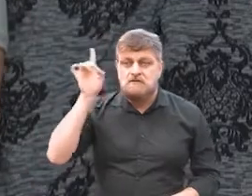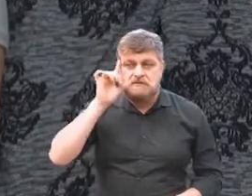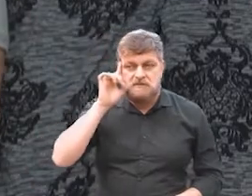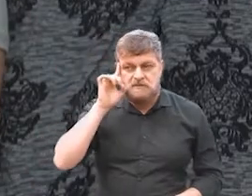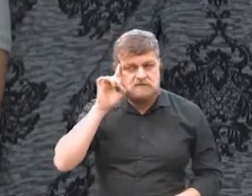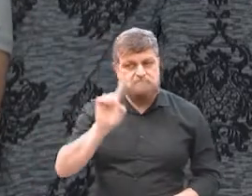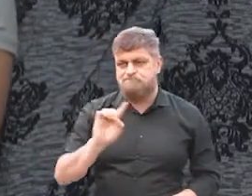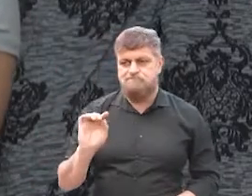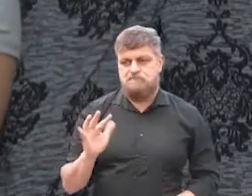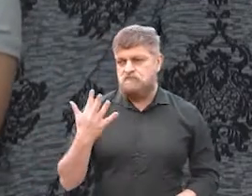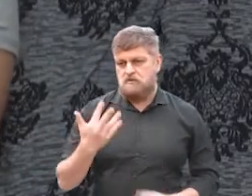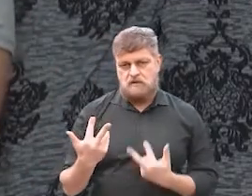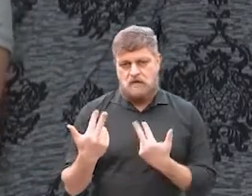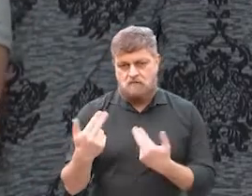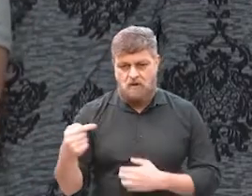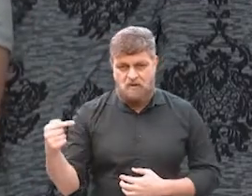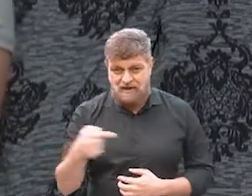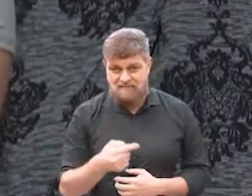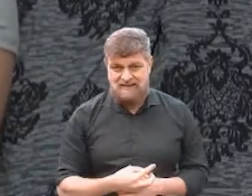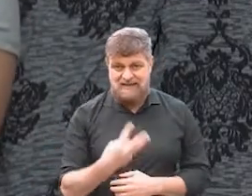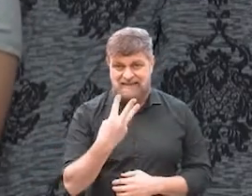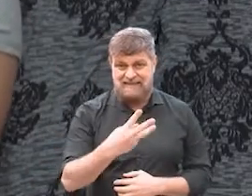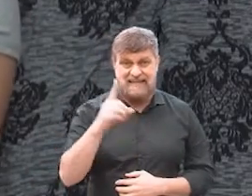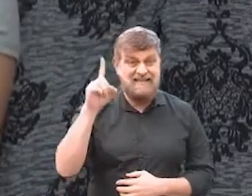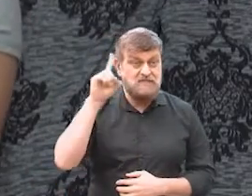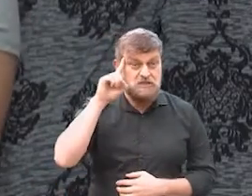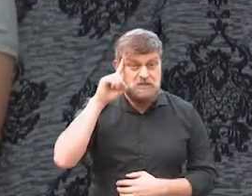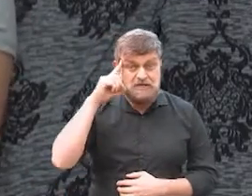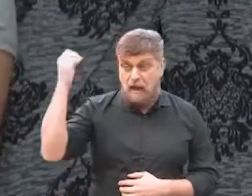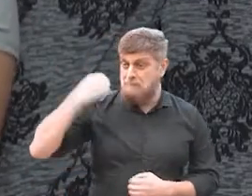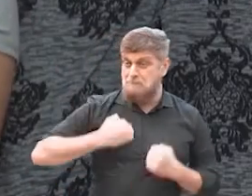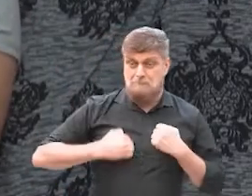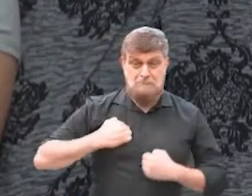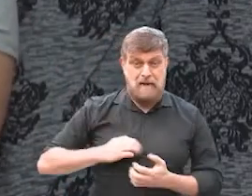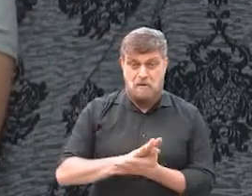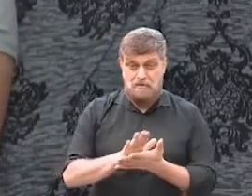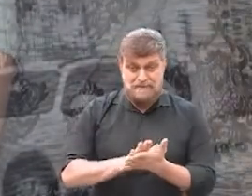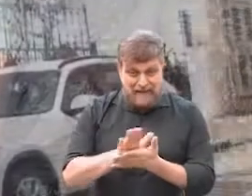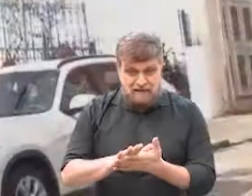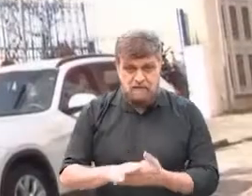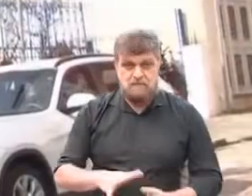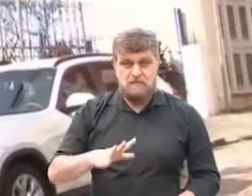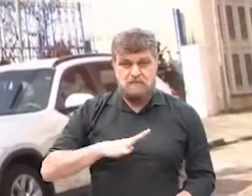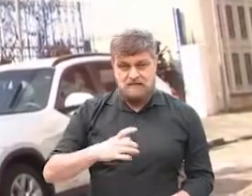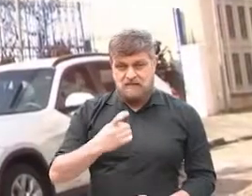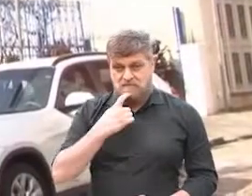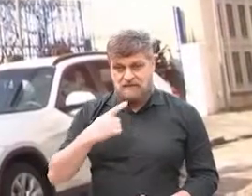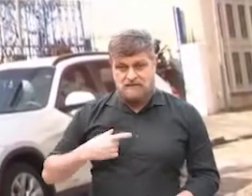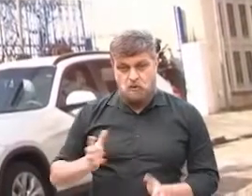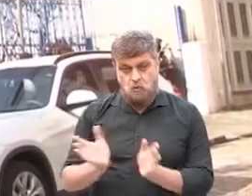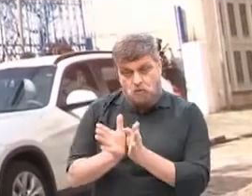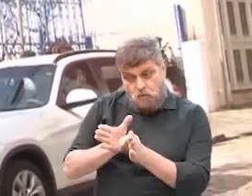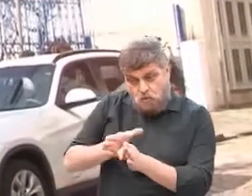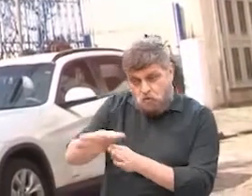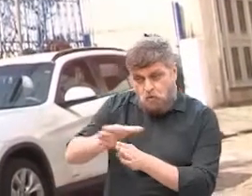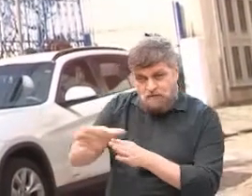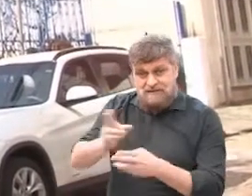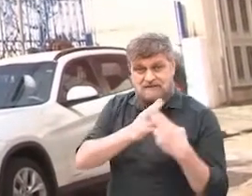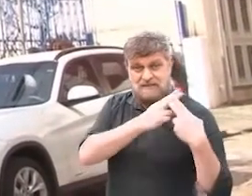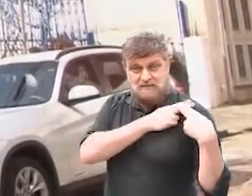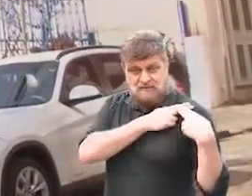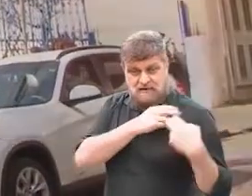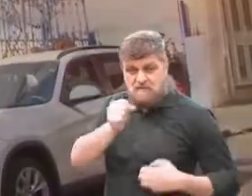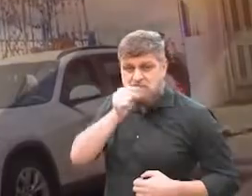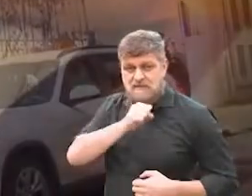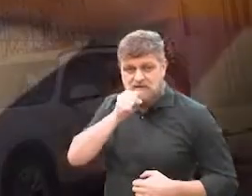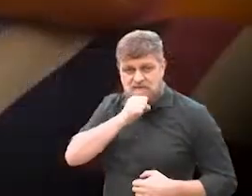a dia, não é isso que acontece. Muitas vezes ele tá 2, 3 dias sem tomar banho. Em Campinas, existe o Conselho Municipal do